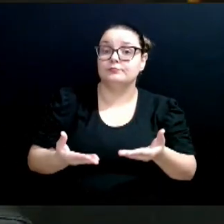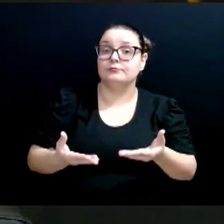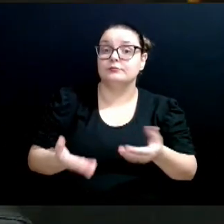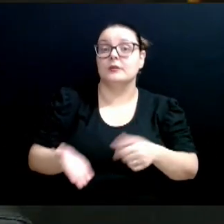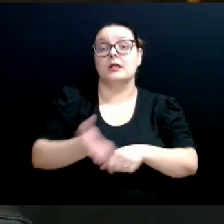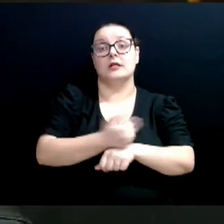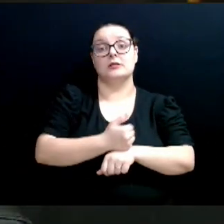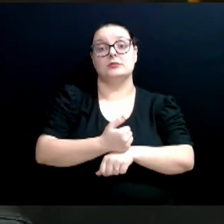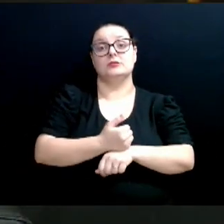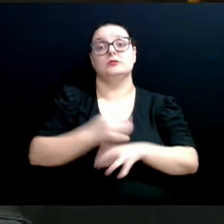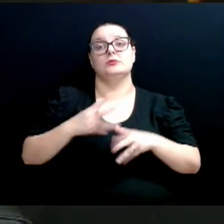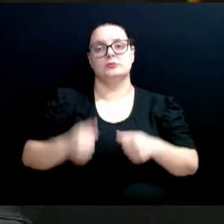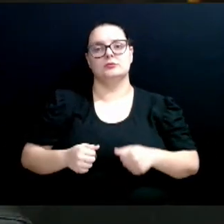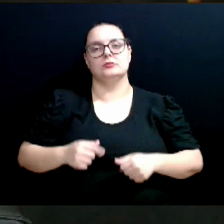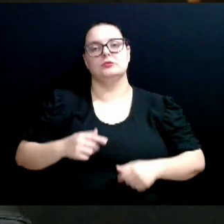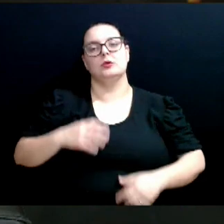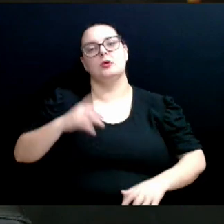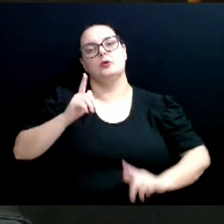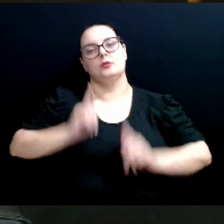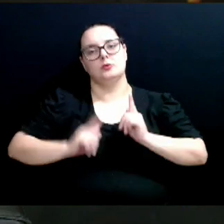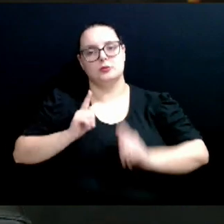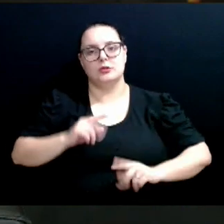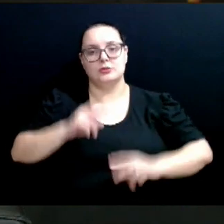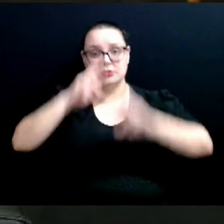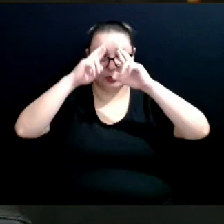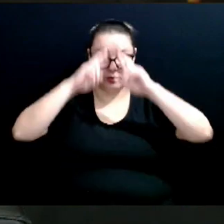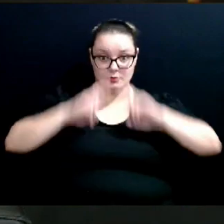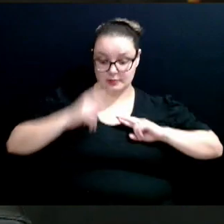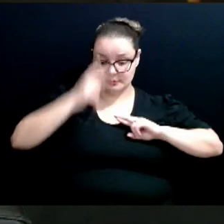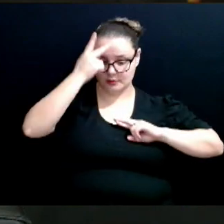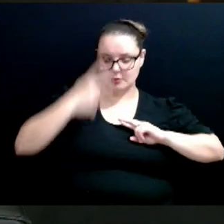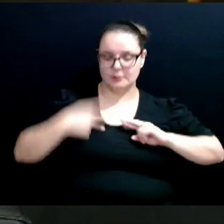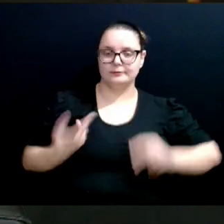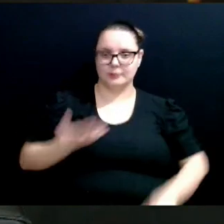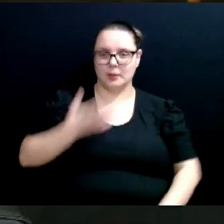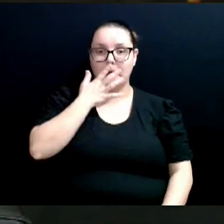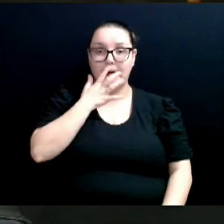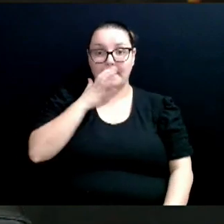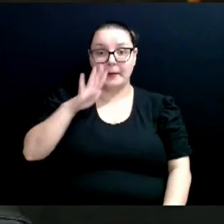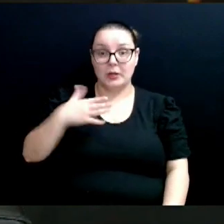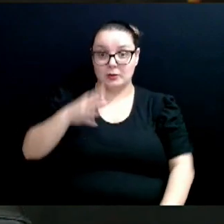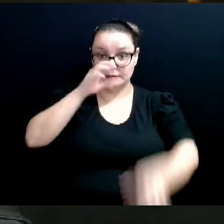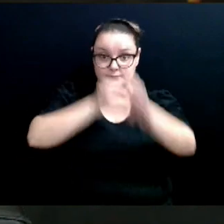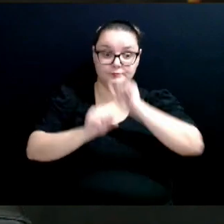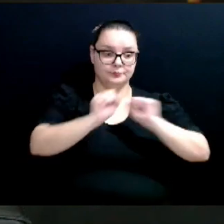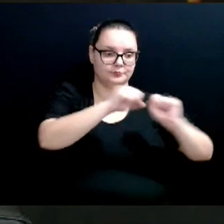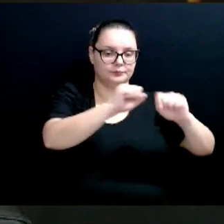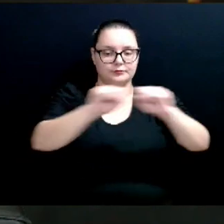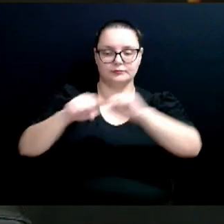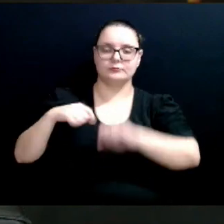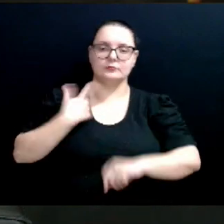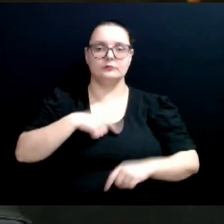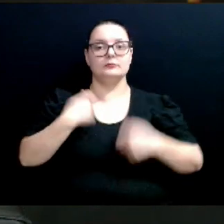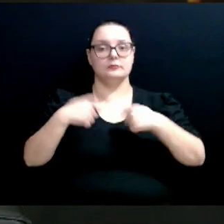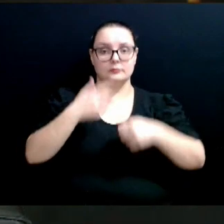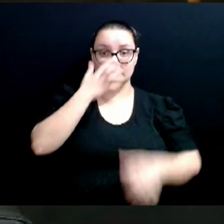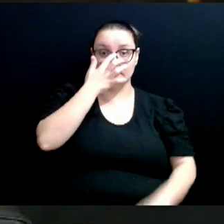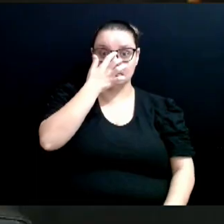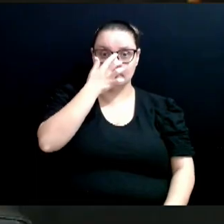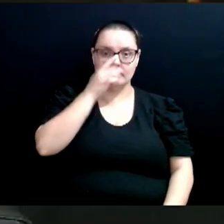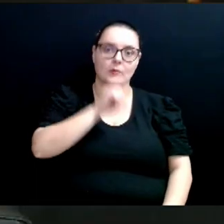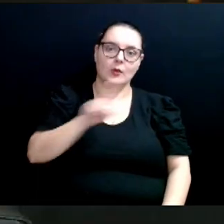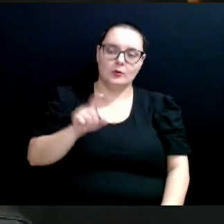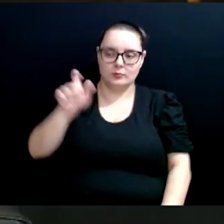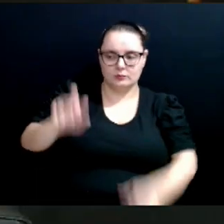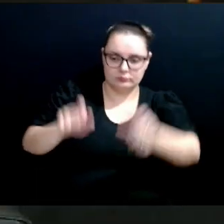respeito consigo mesmo. Quando a gente aprende a dizer sim para as nossas necessidades, o não para o outro se torna